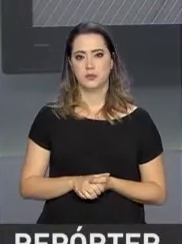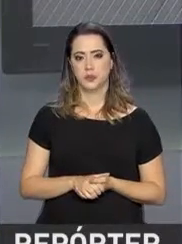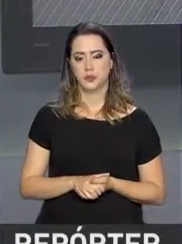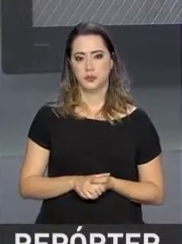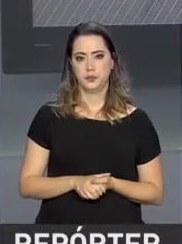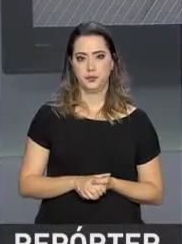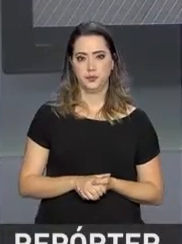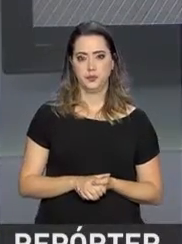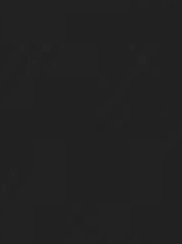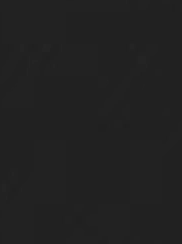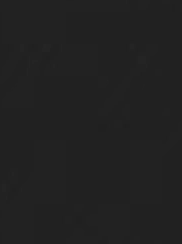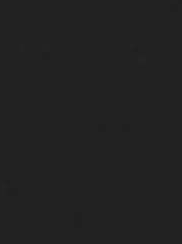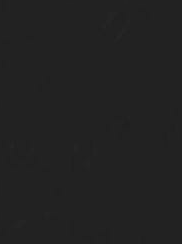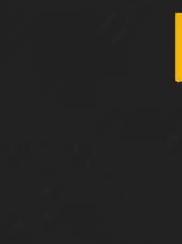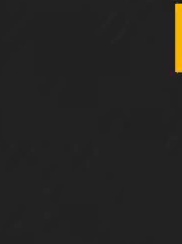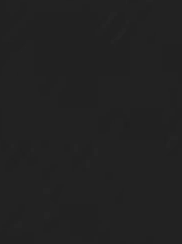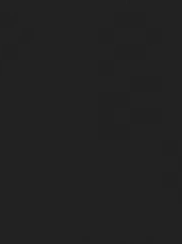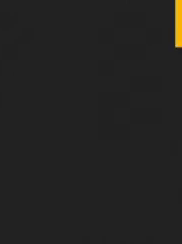federal